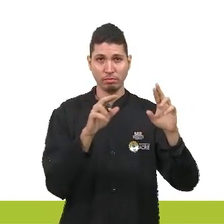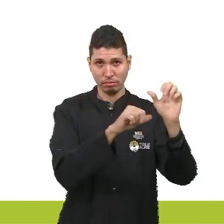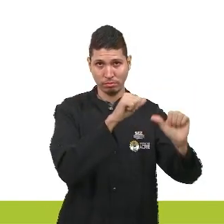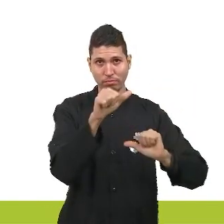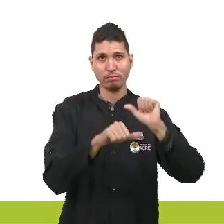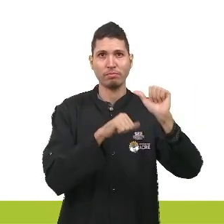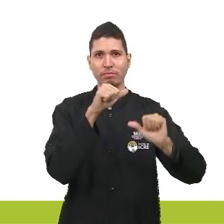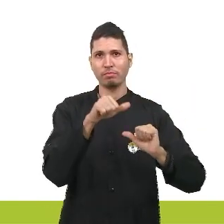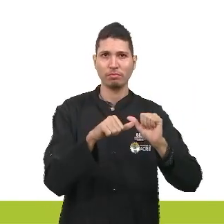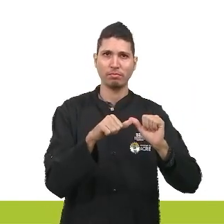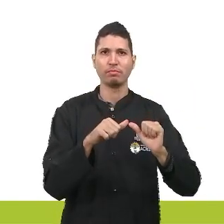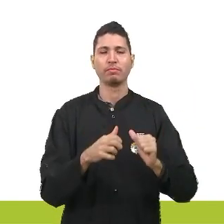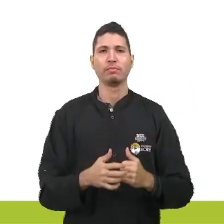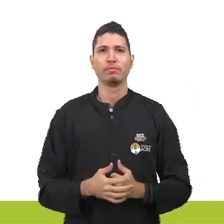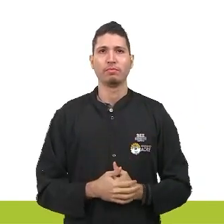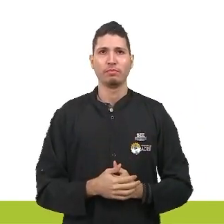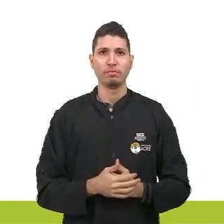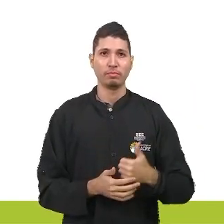pirâmide etária?